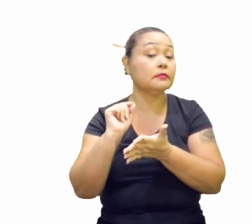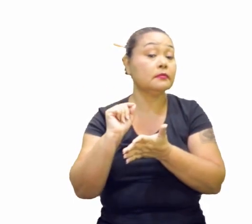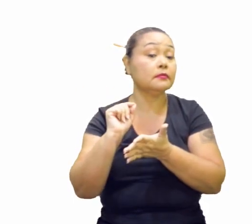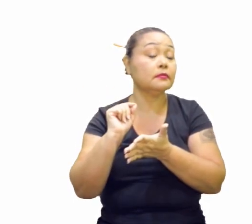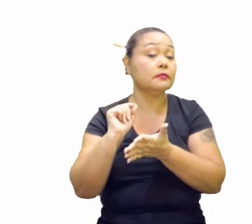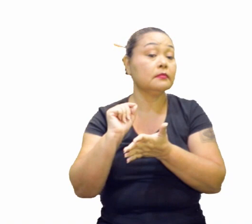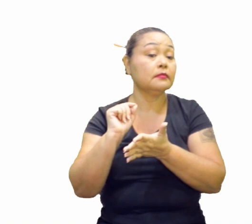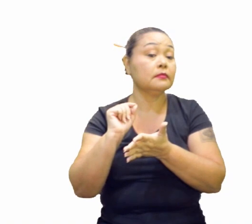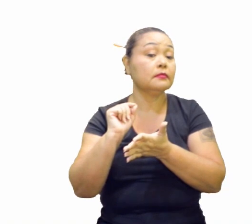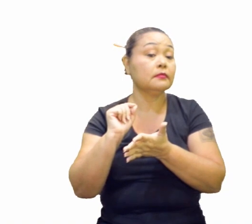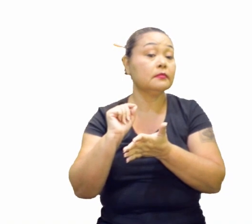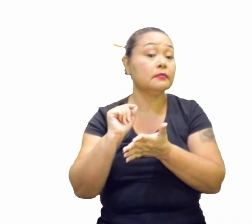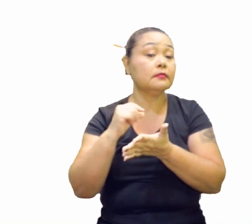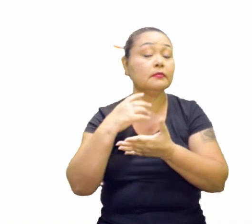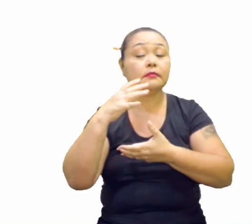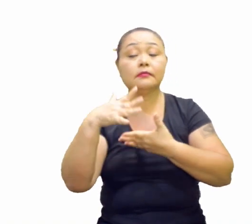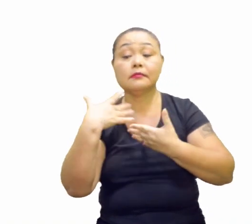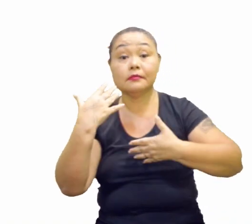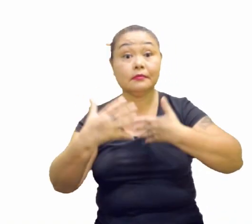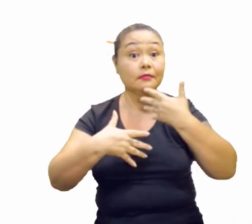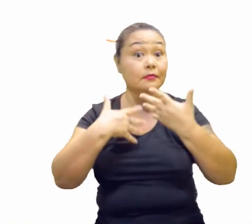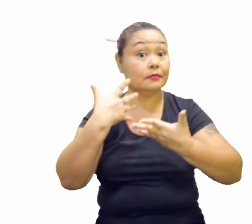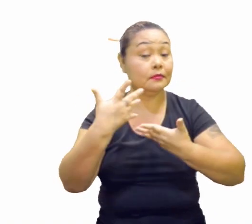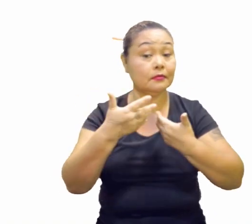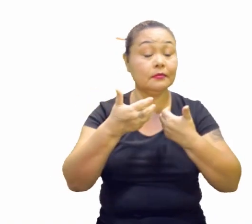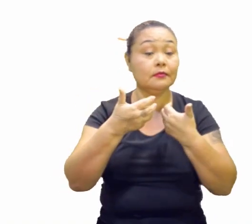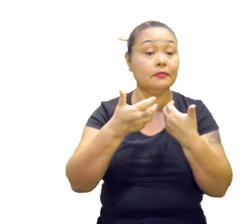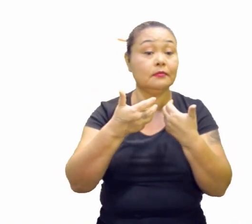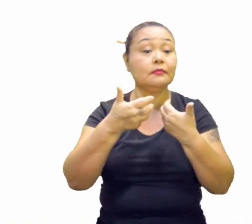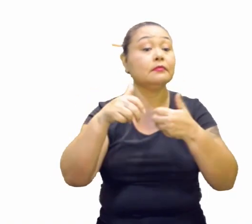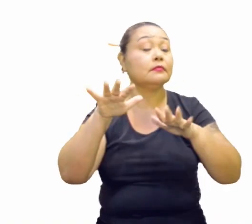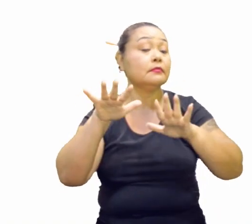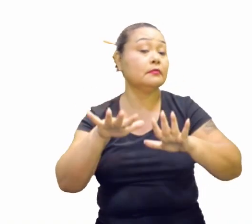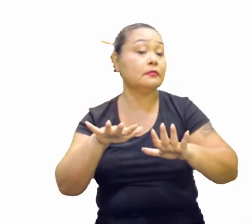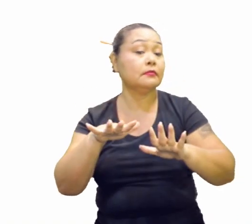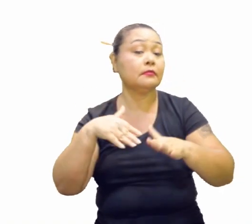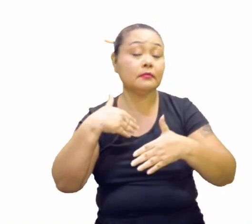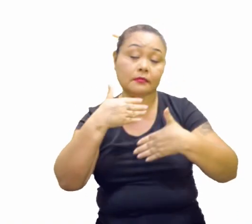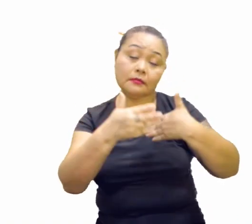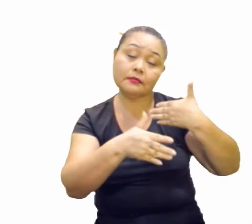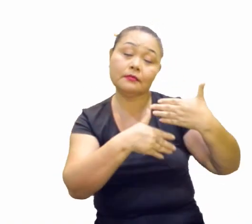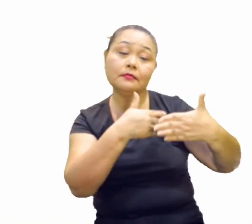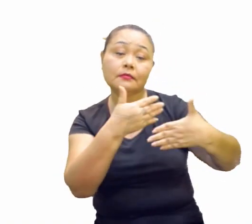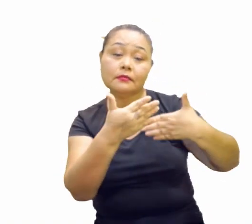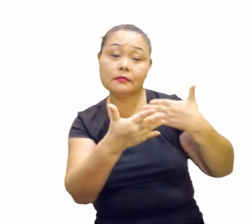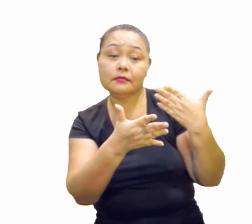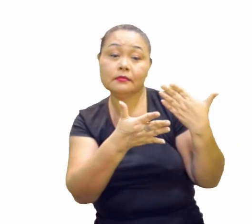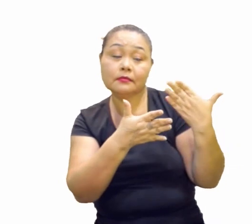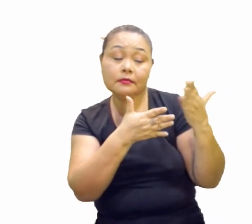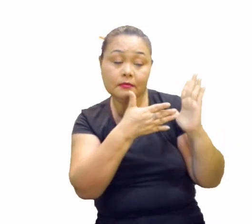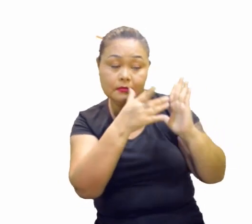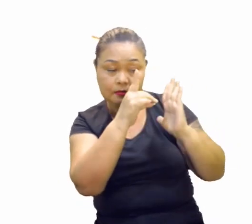Esse clima de euforia permaneceu durante quase toda a década